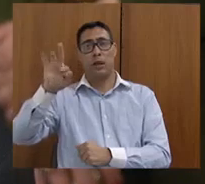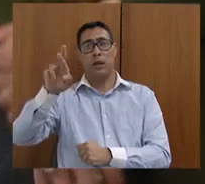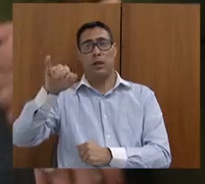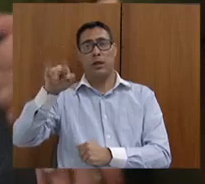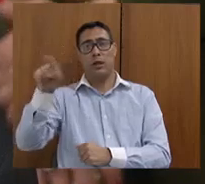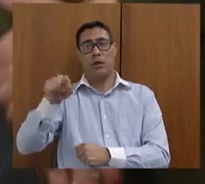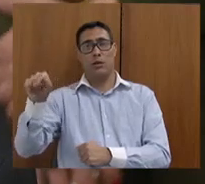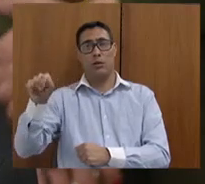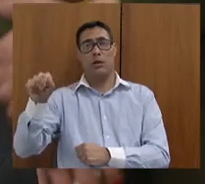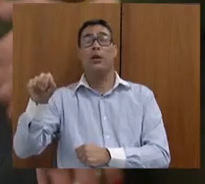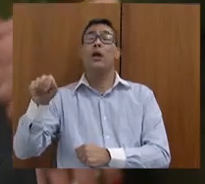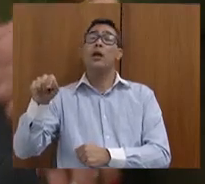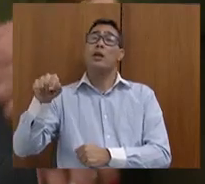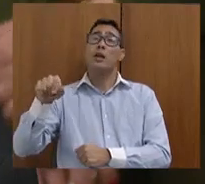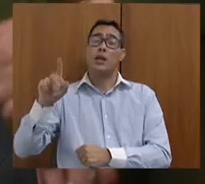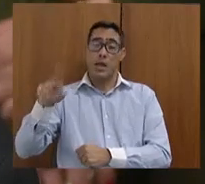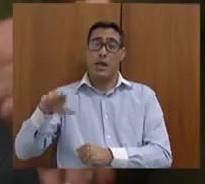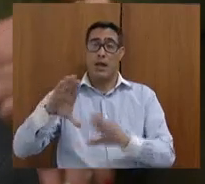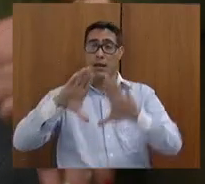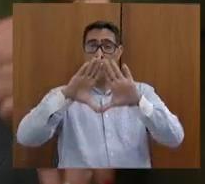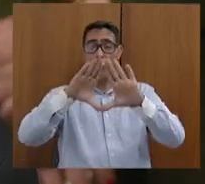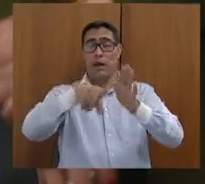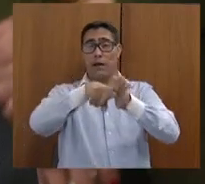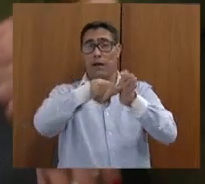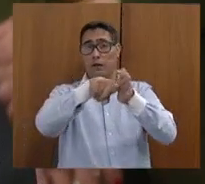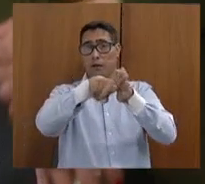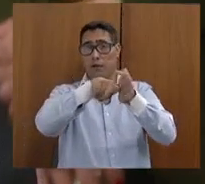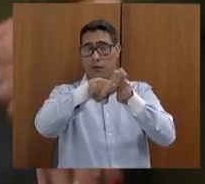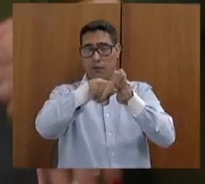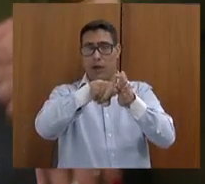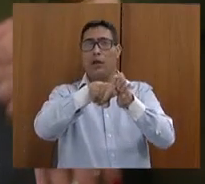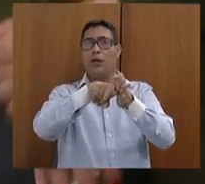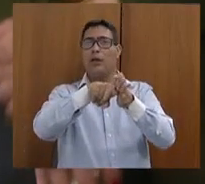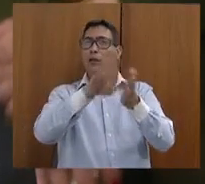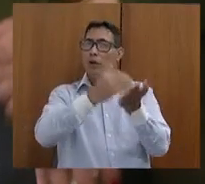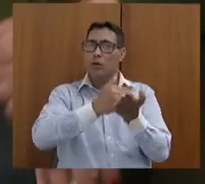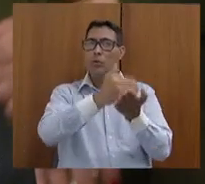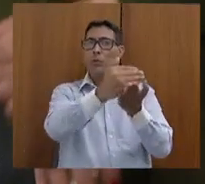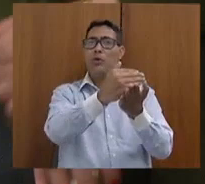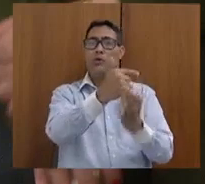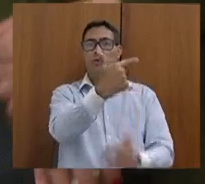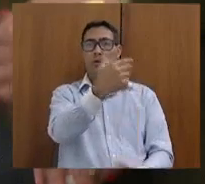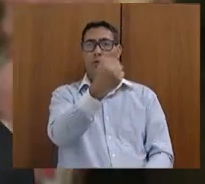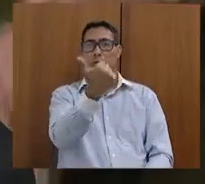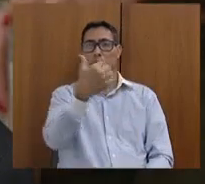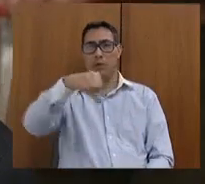essa Assembleia fiscaliza surgiu no mandato de 2019